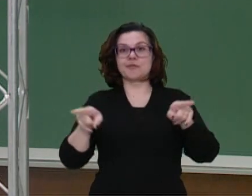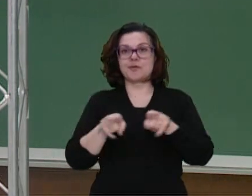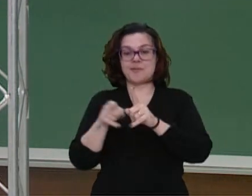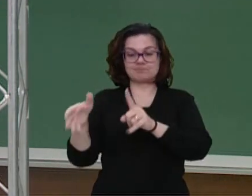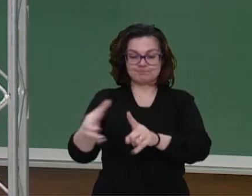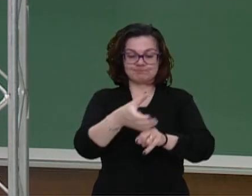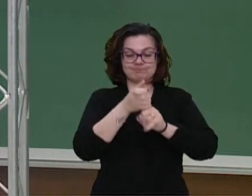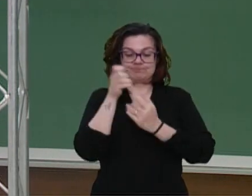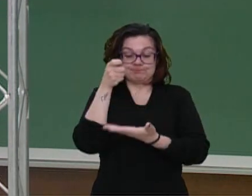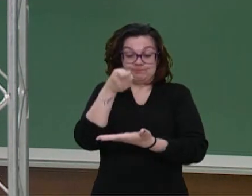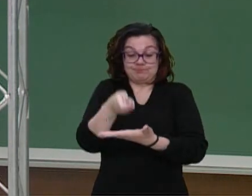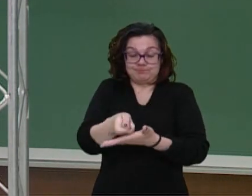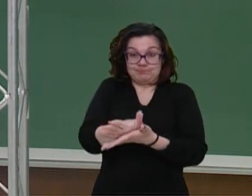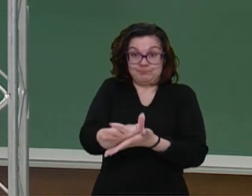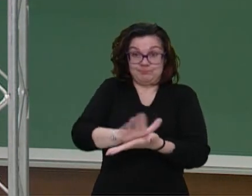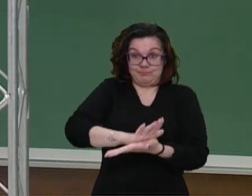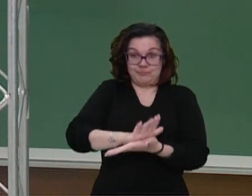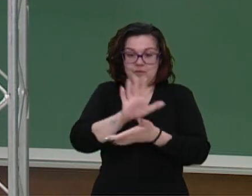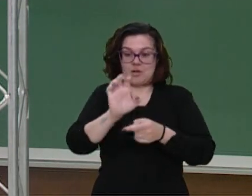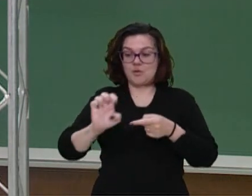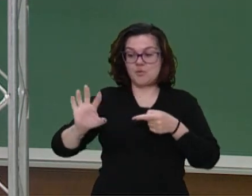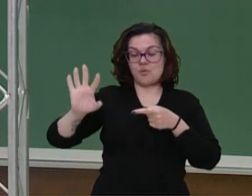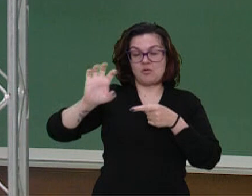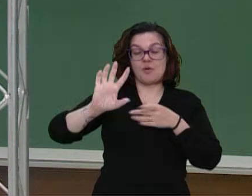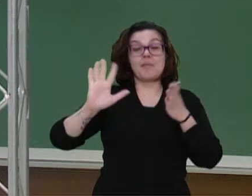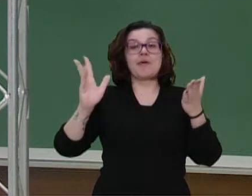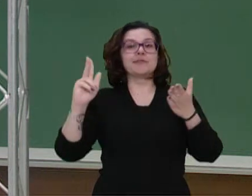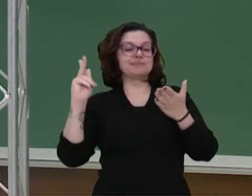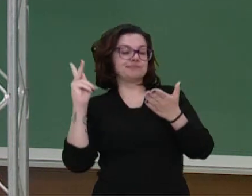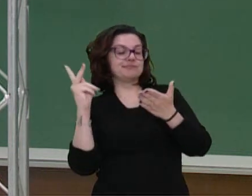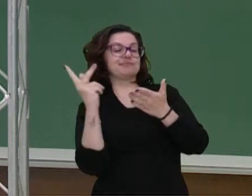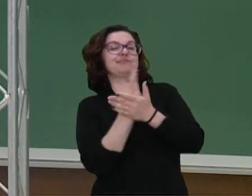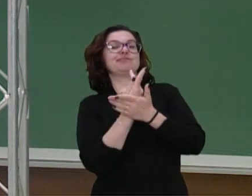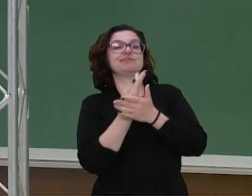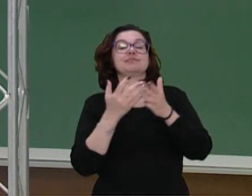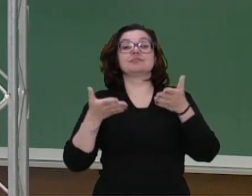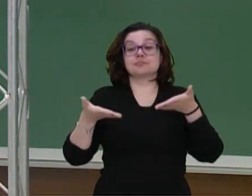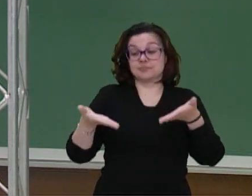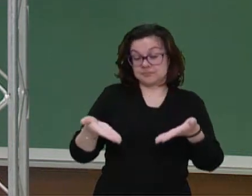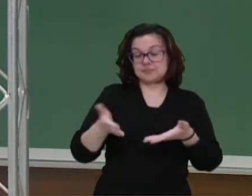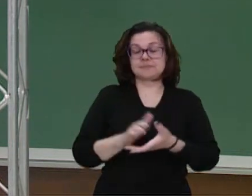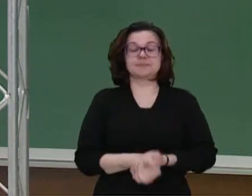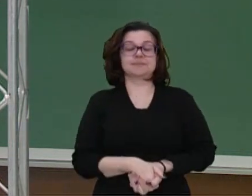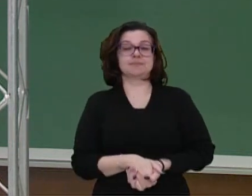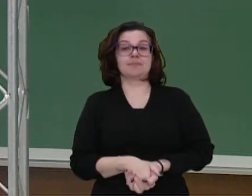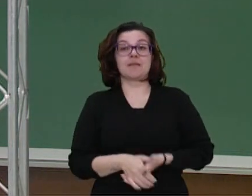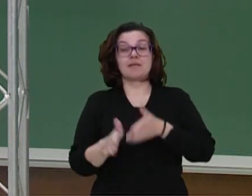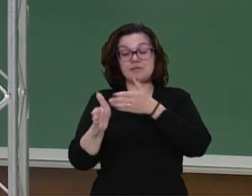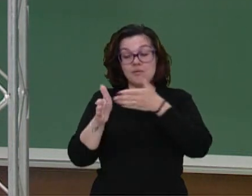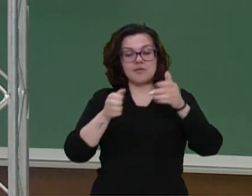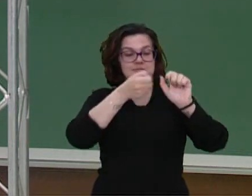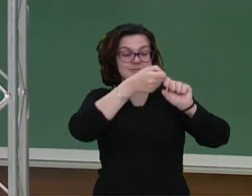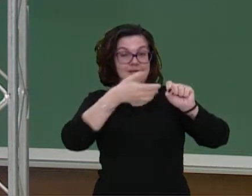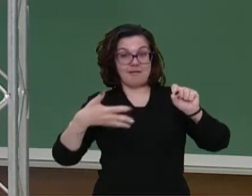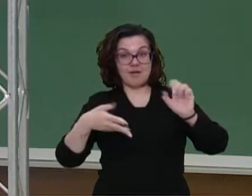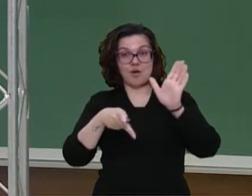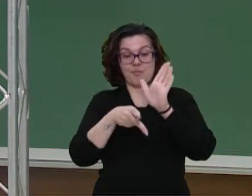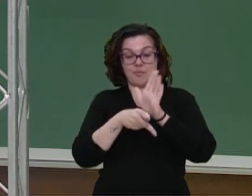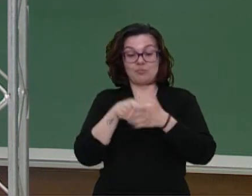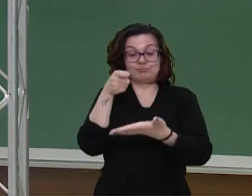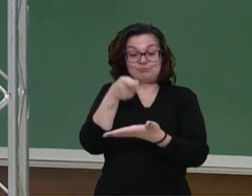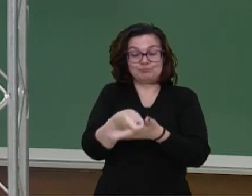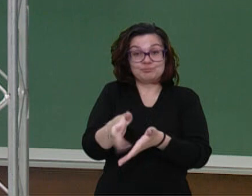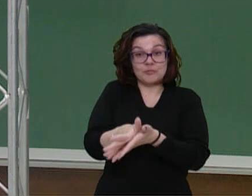totalitários na Europa e aqui as consequências desses regimes totalitários. Entre as características do